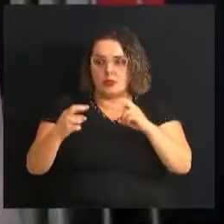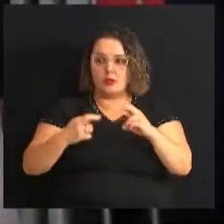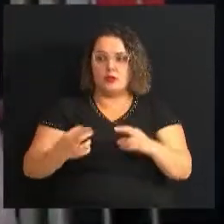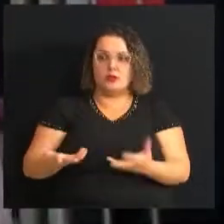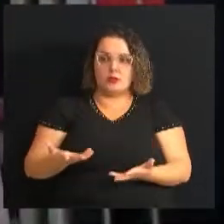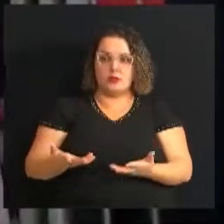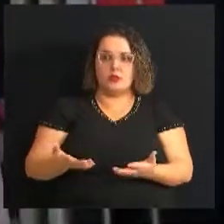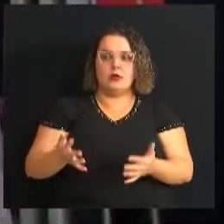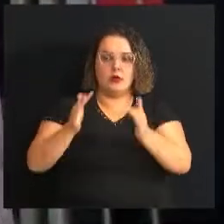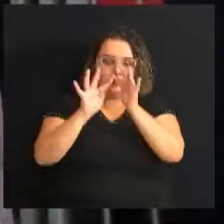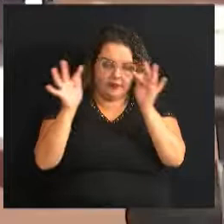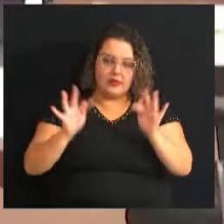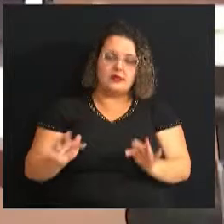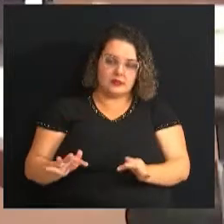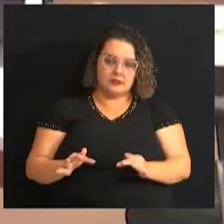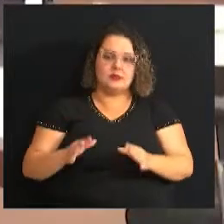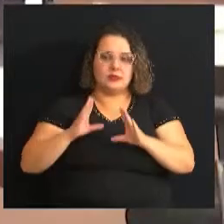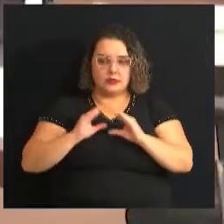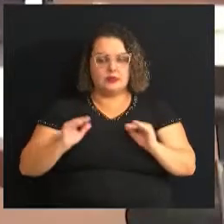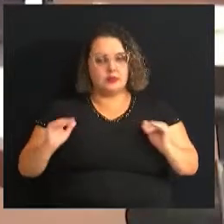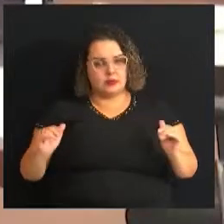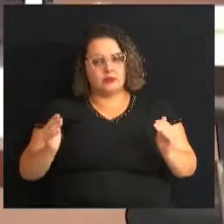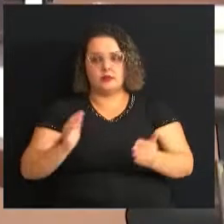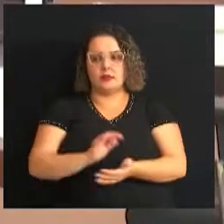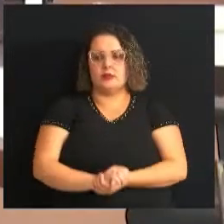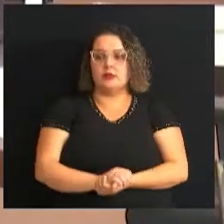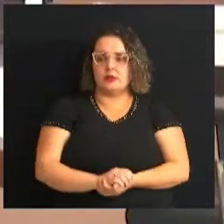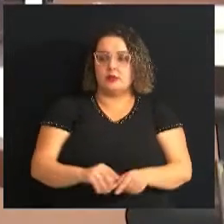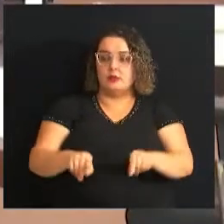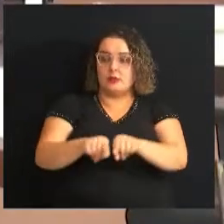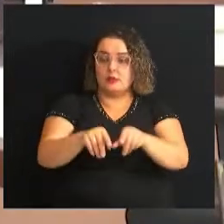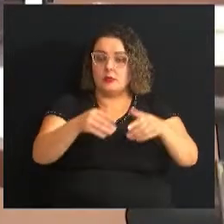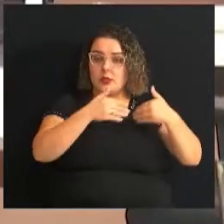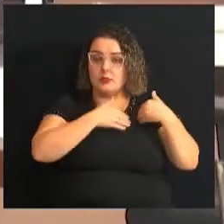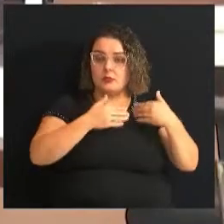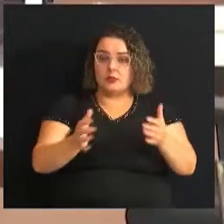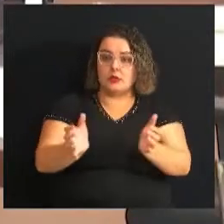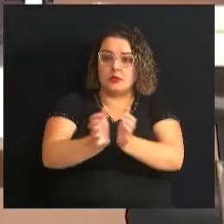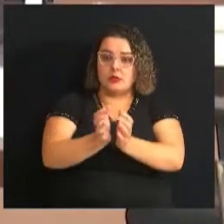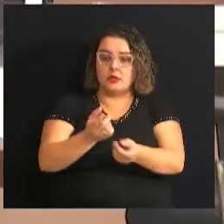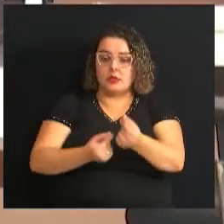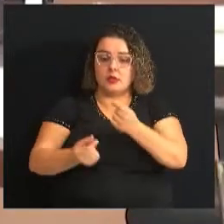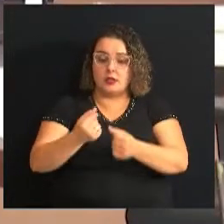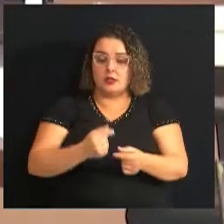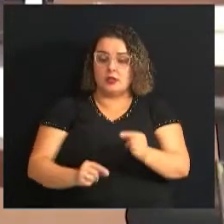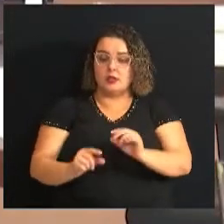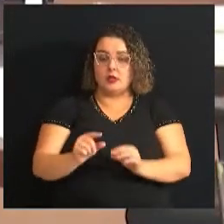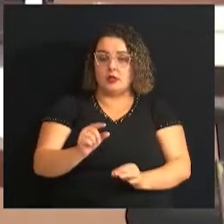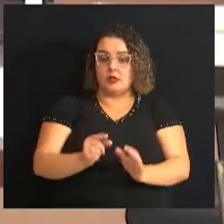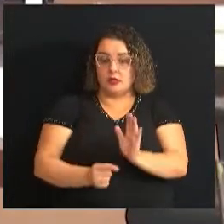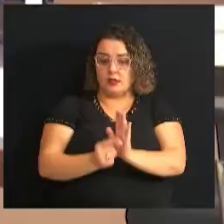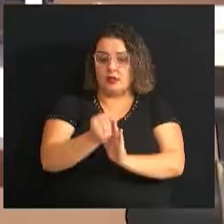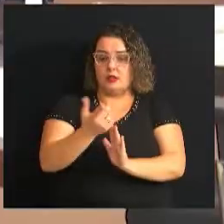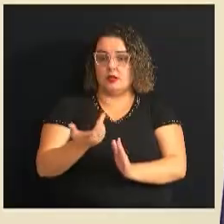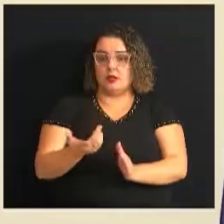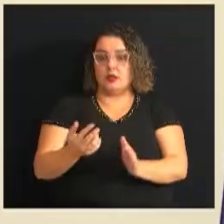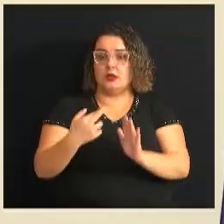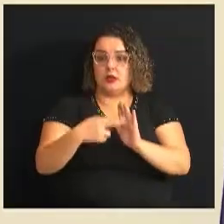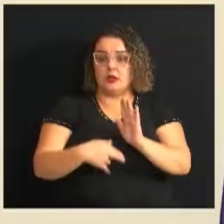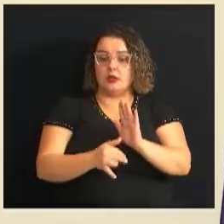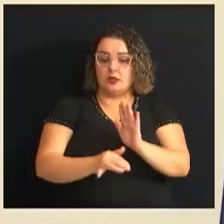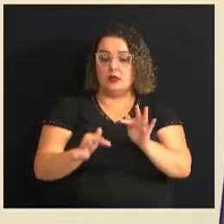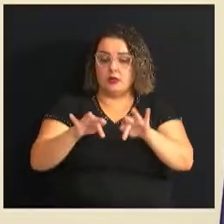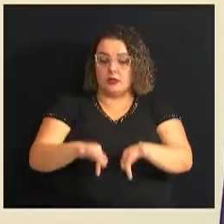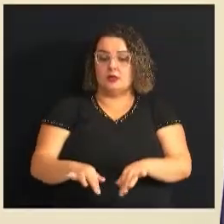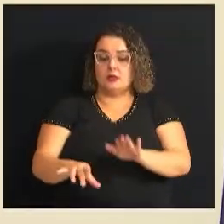mas, felizmente, está muito tranquilo. Também é responsabilidade da Comissão de Finanças elaborar a redação final da lei orçamentária